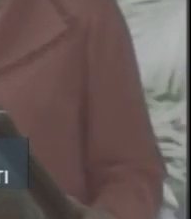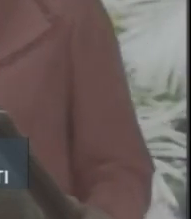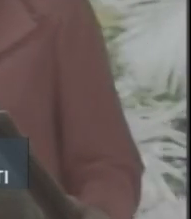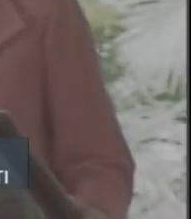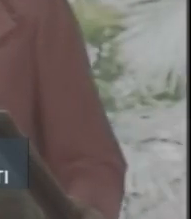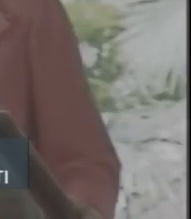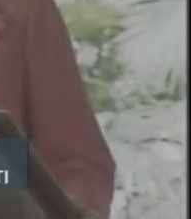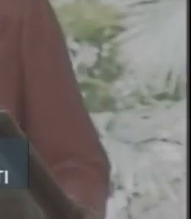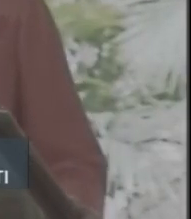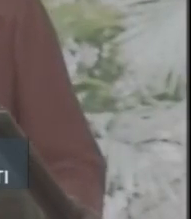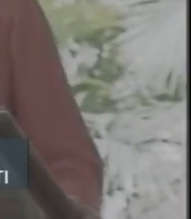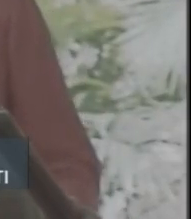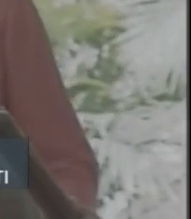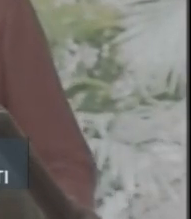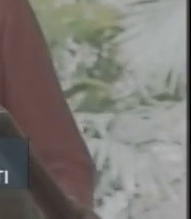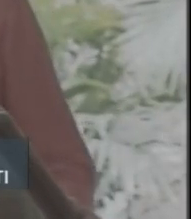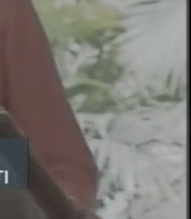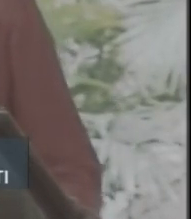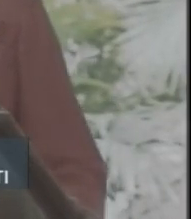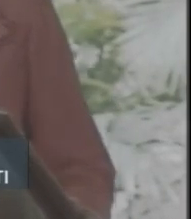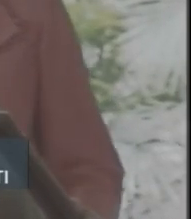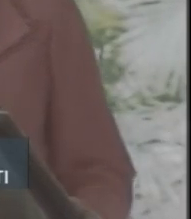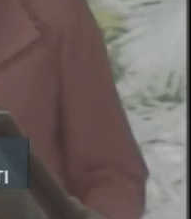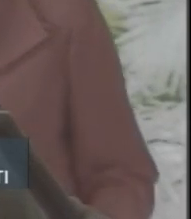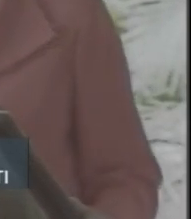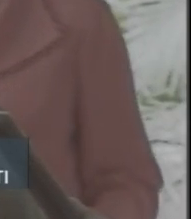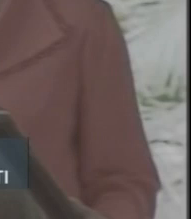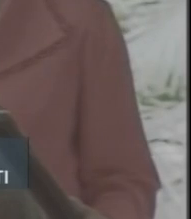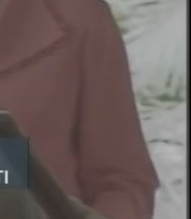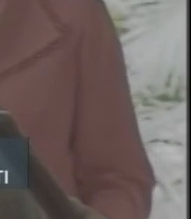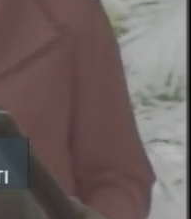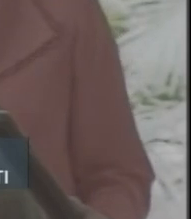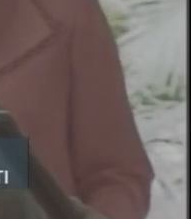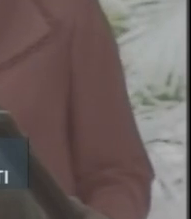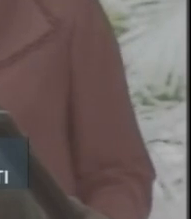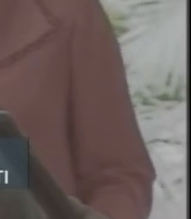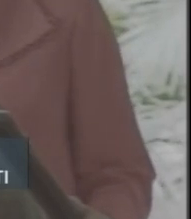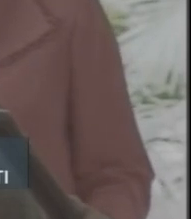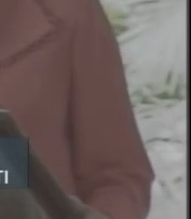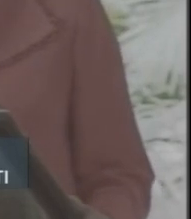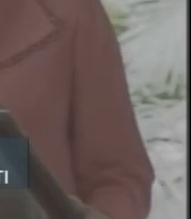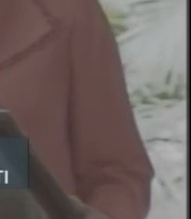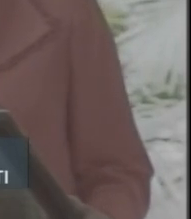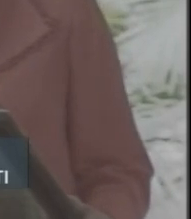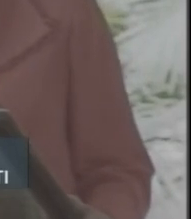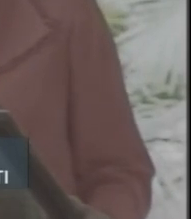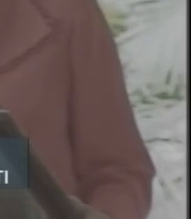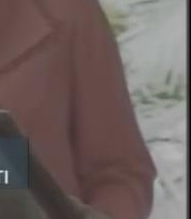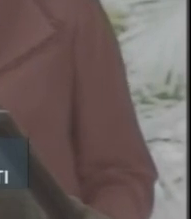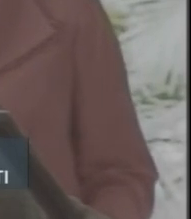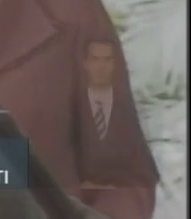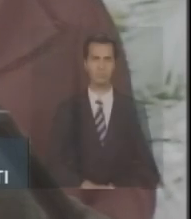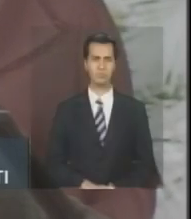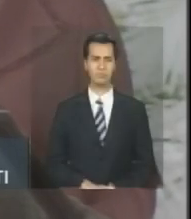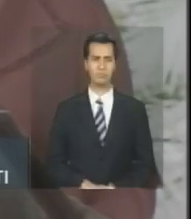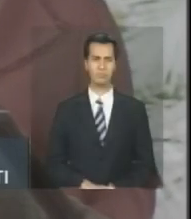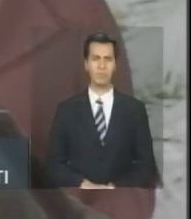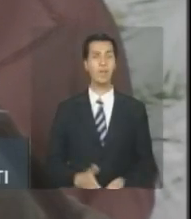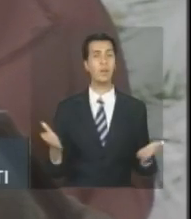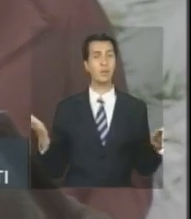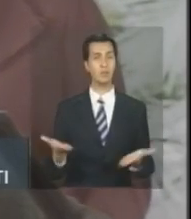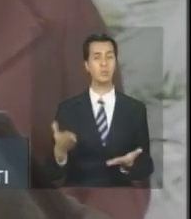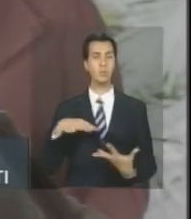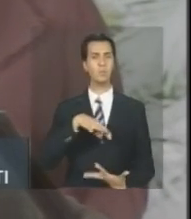se maintiendra fermement à vos côtés dans ce cheminement. Na atual crise econômica mundial,